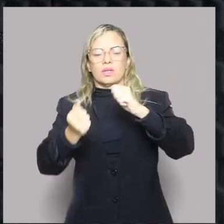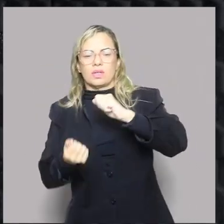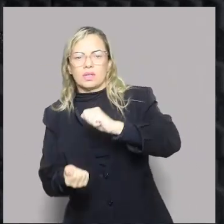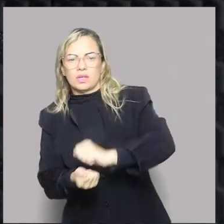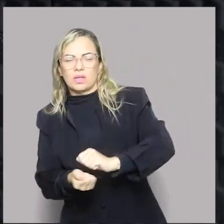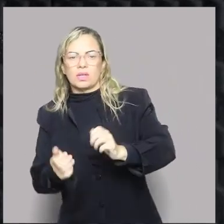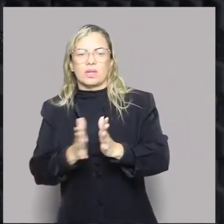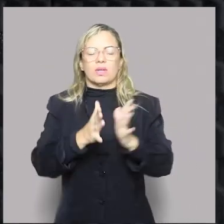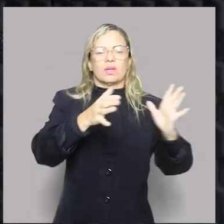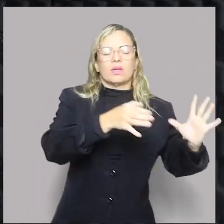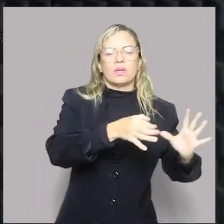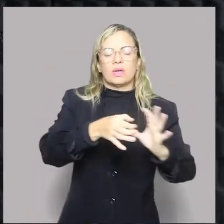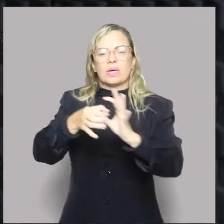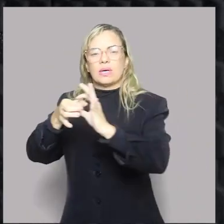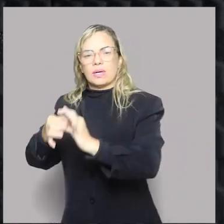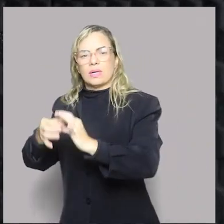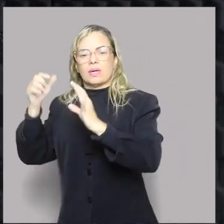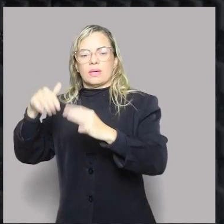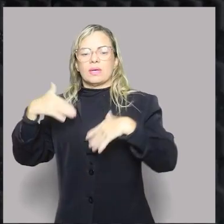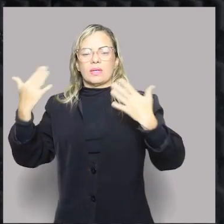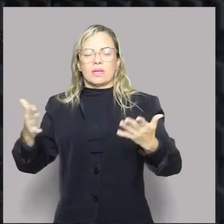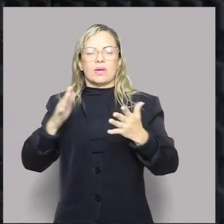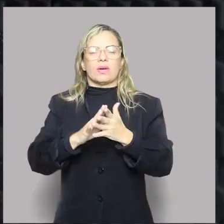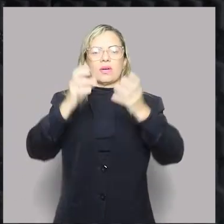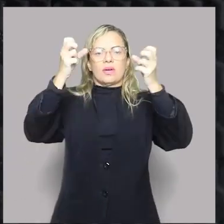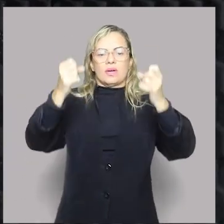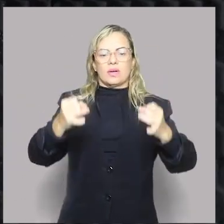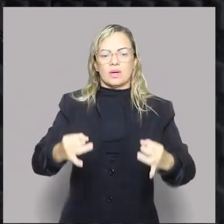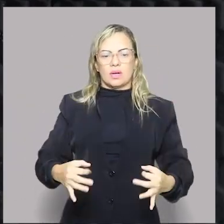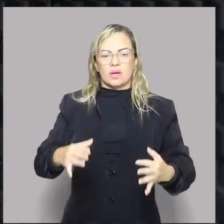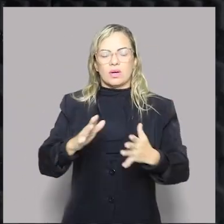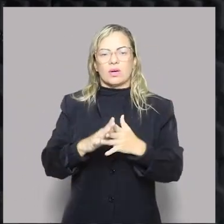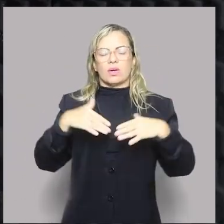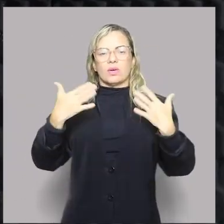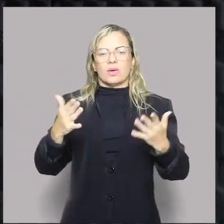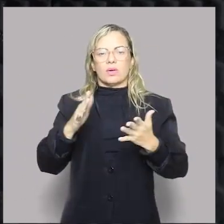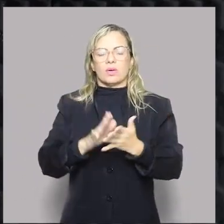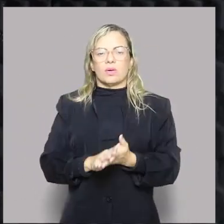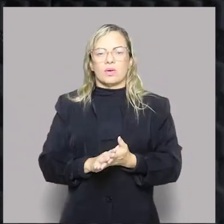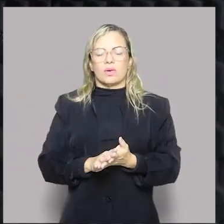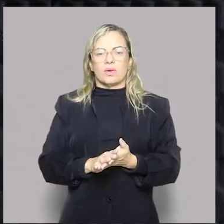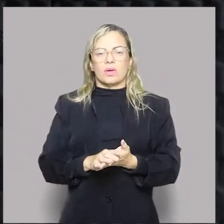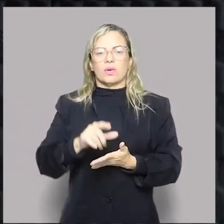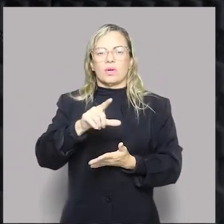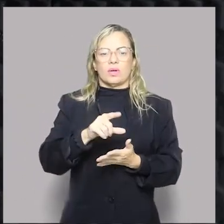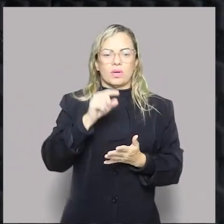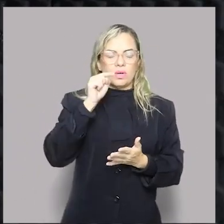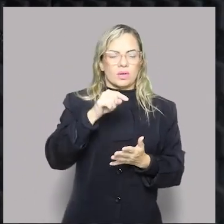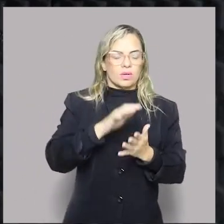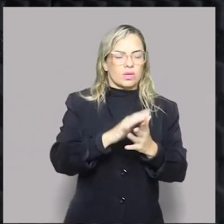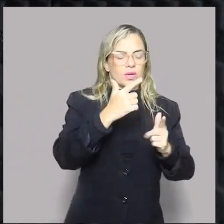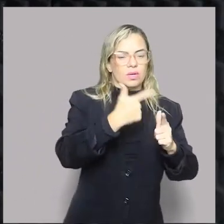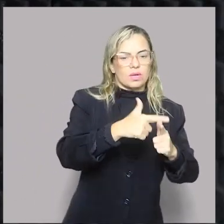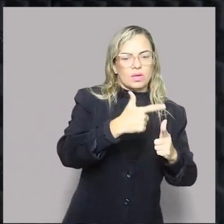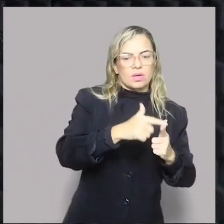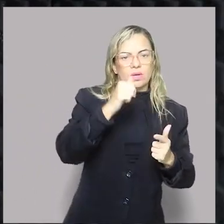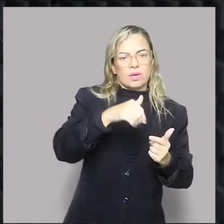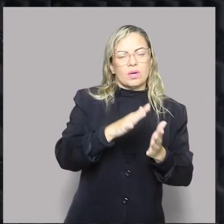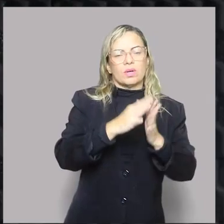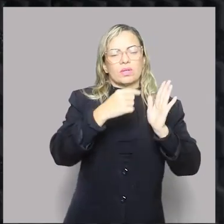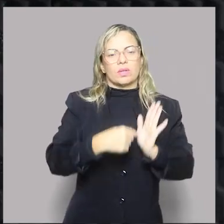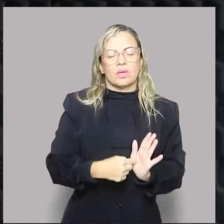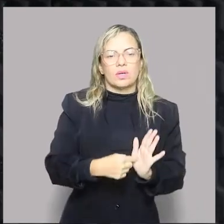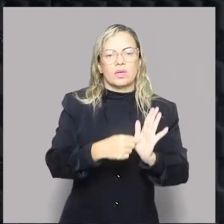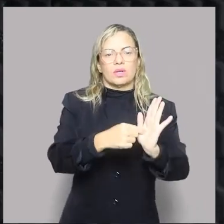tipo de argumentação, chamado de abordagem de causas e de consequência, é uma das estratégias mais clássicas que a gente